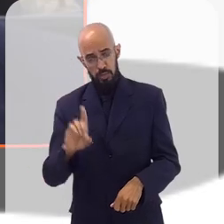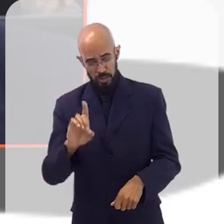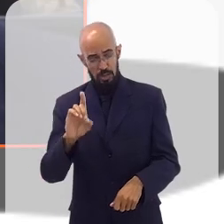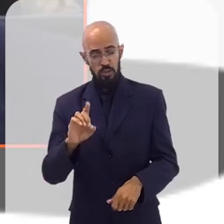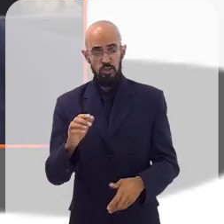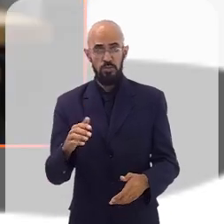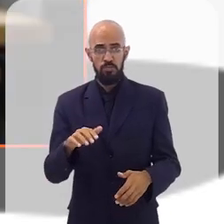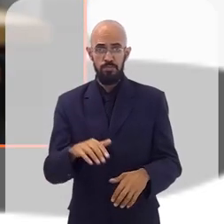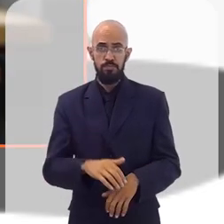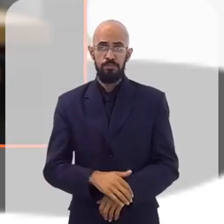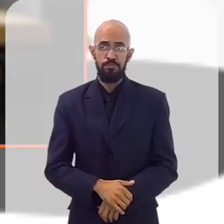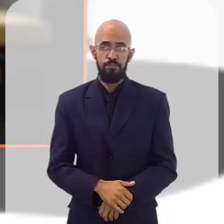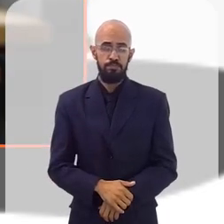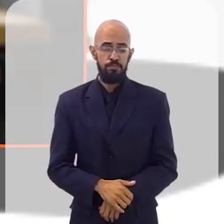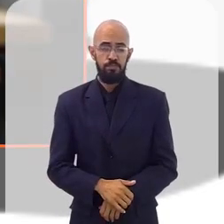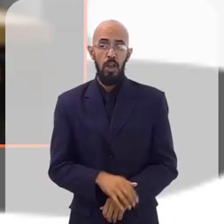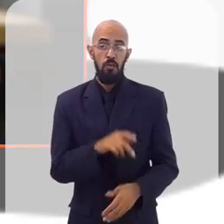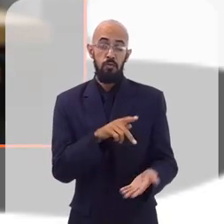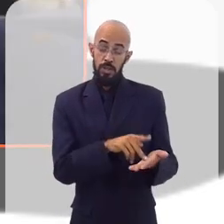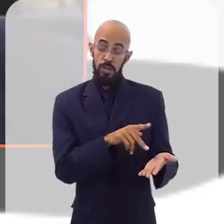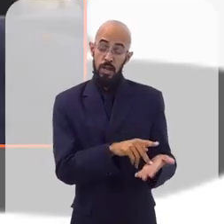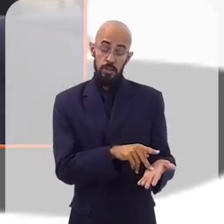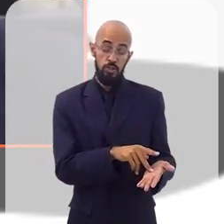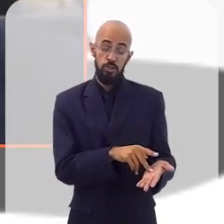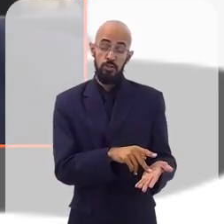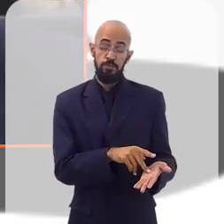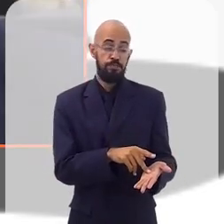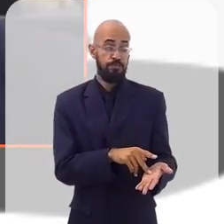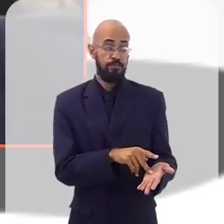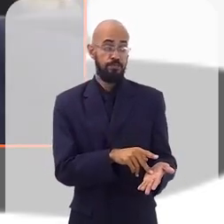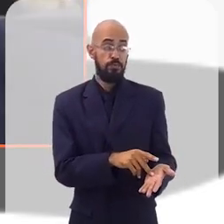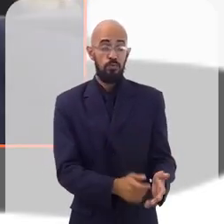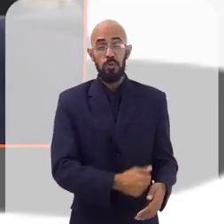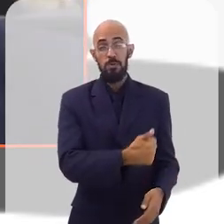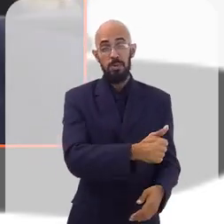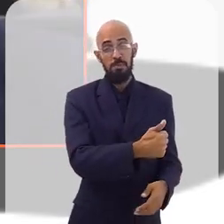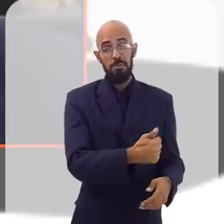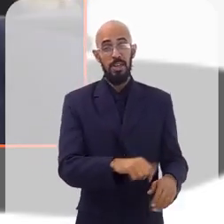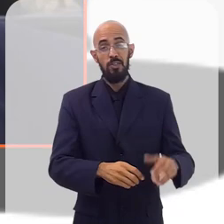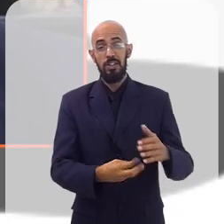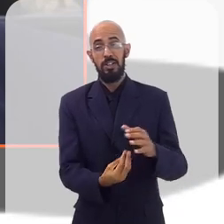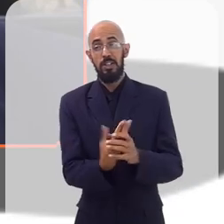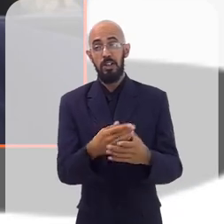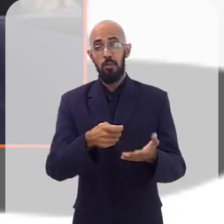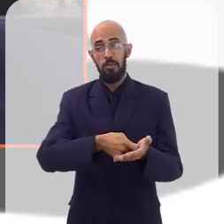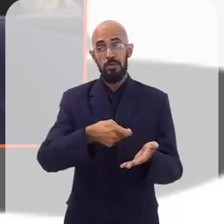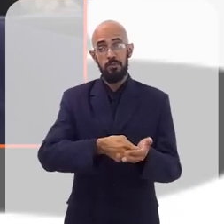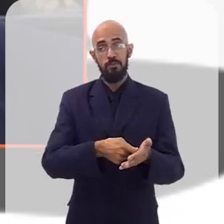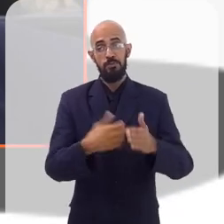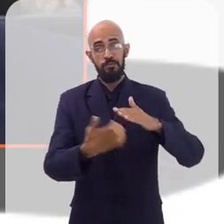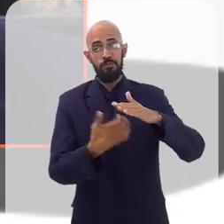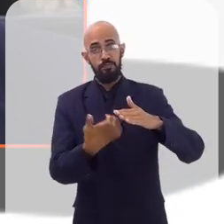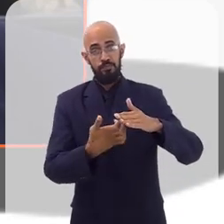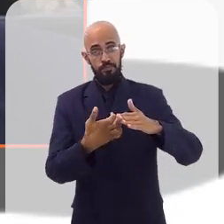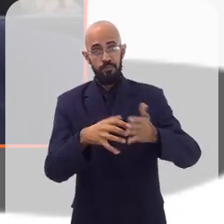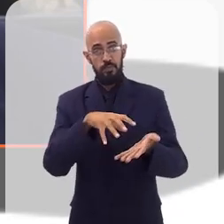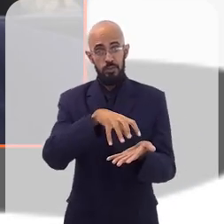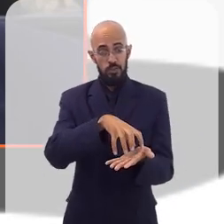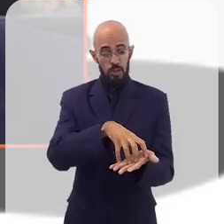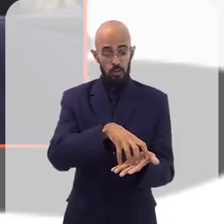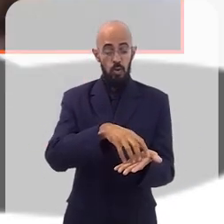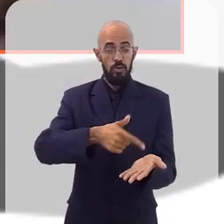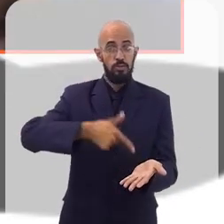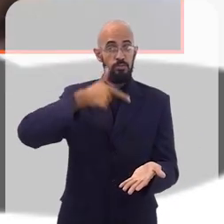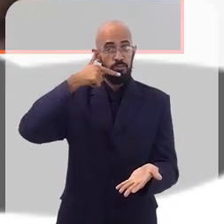das pessoas a gente tem dificuldade no dia de imagina aquelas pessoas que por qualquer motivo Tem algum